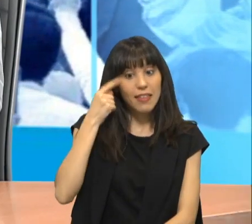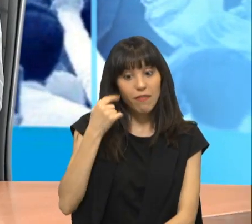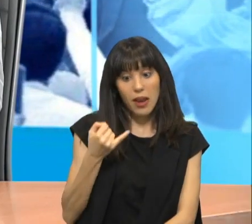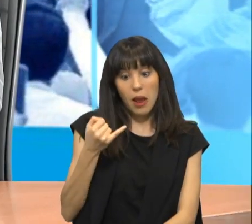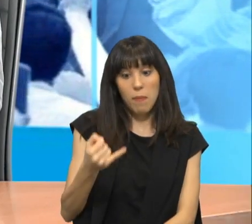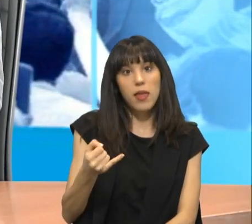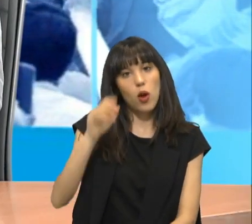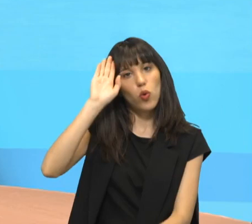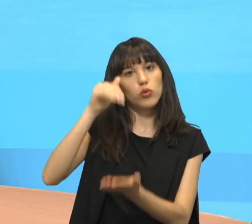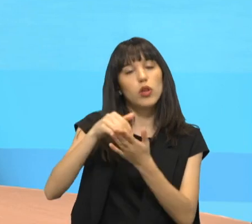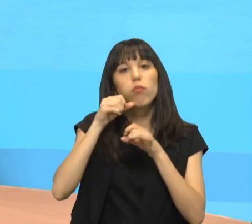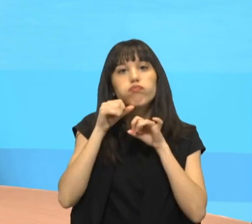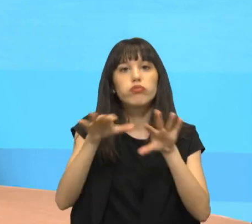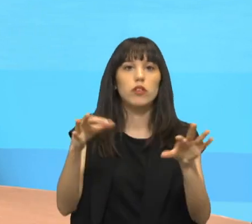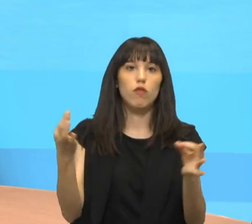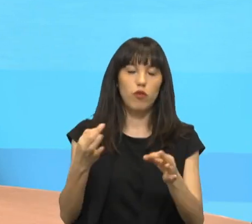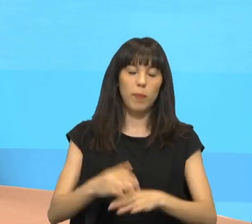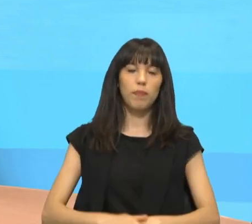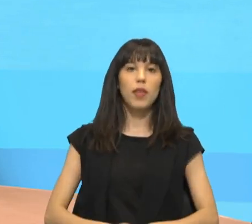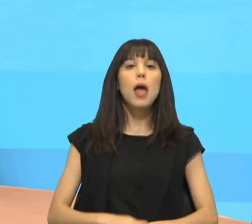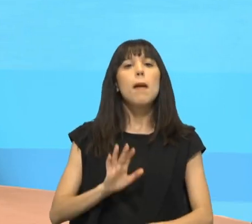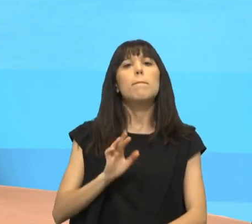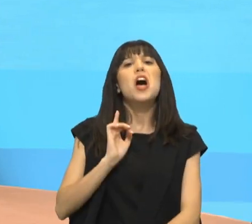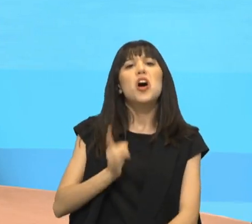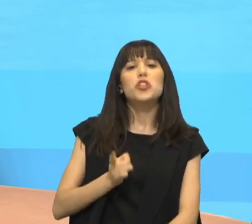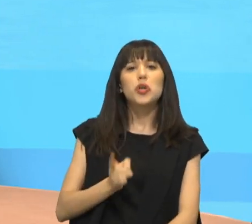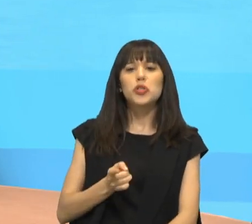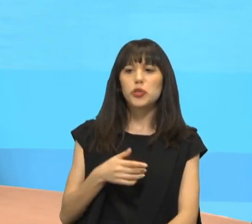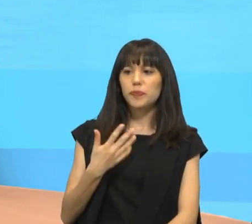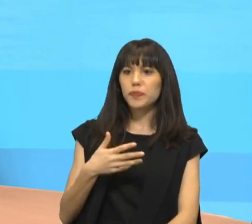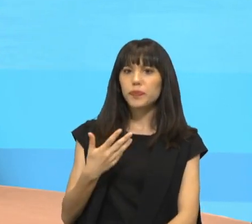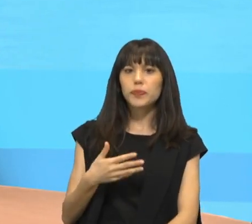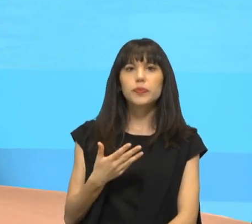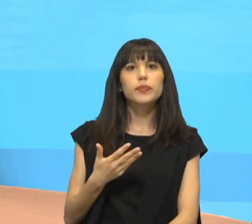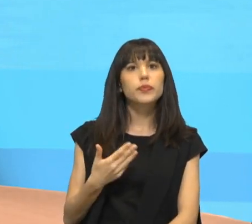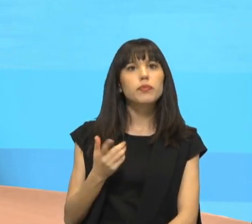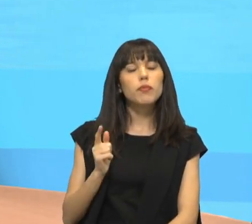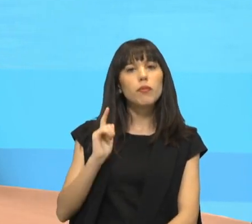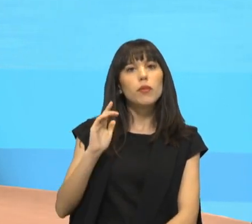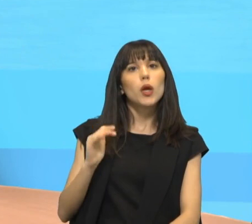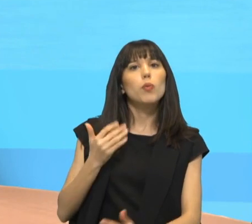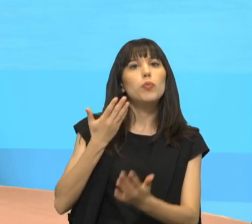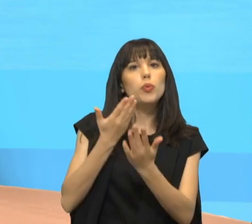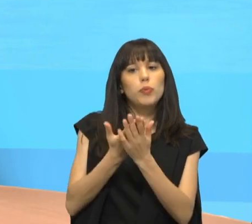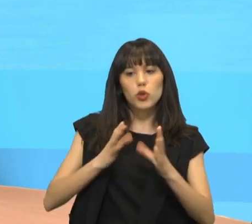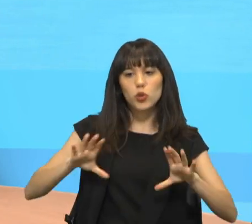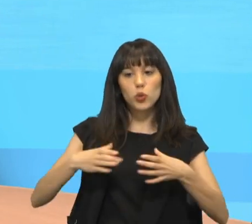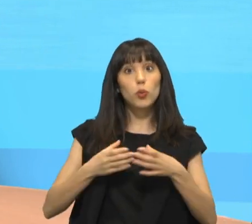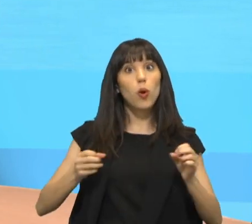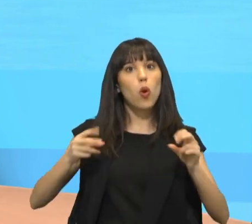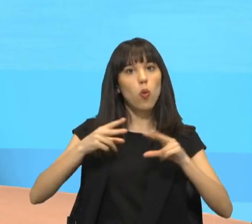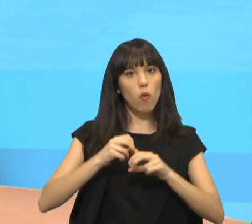serão divulgadas. Em todo caso, que sinal é este de proposta de um novo grupo, enfim,